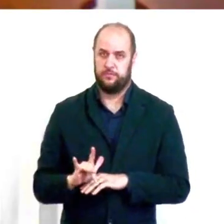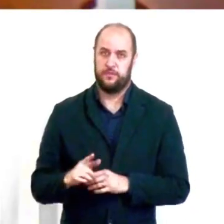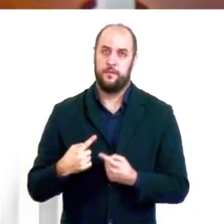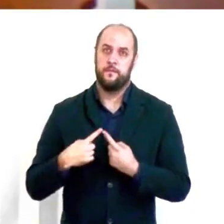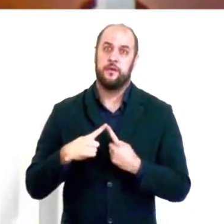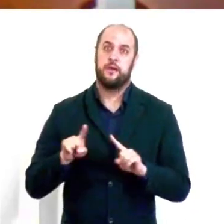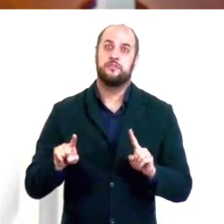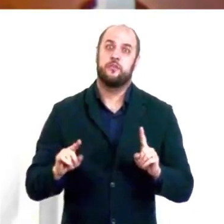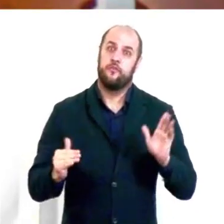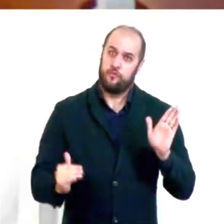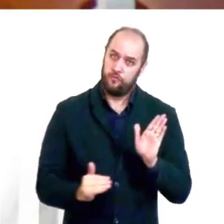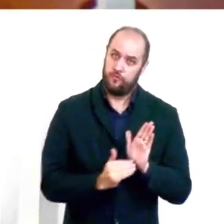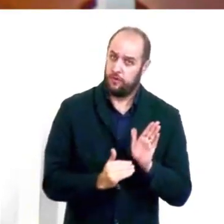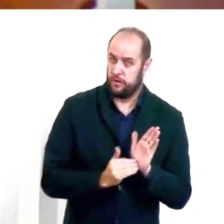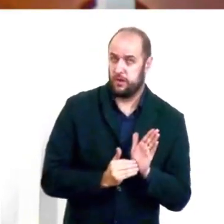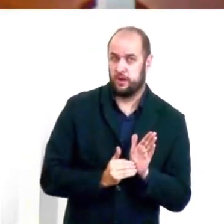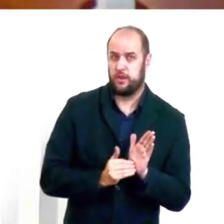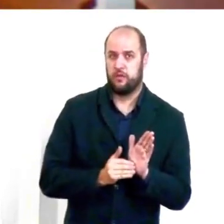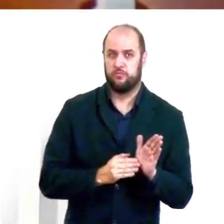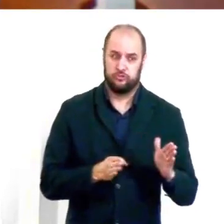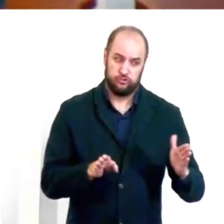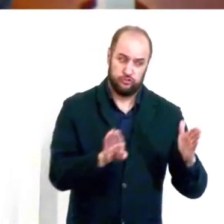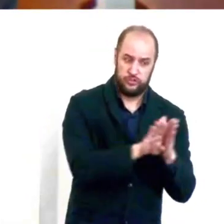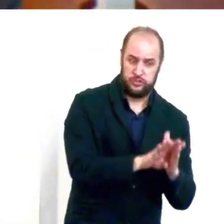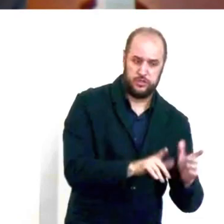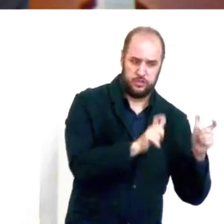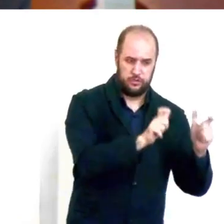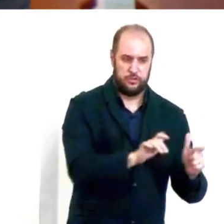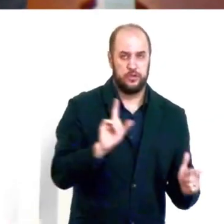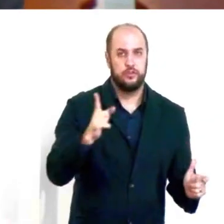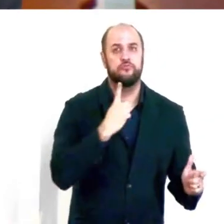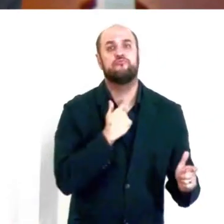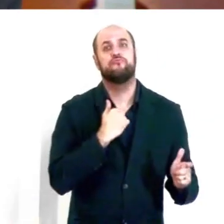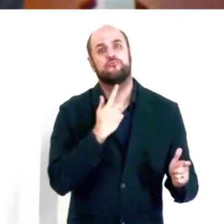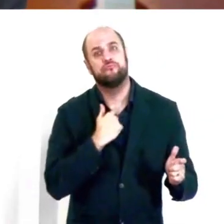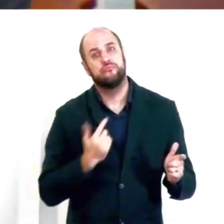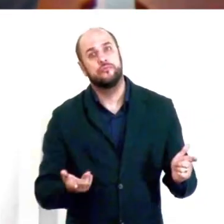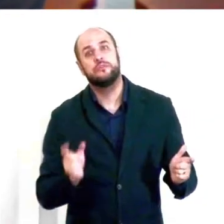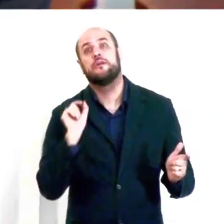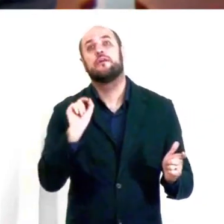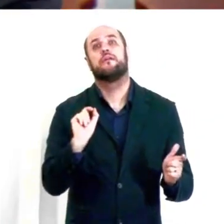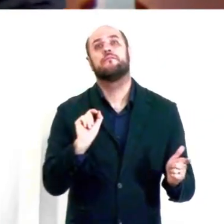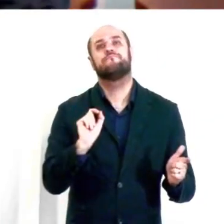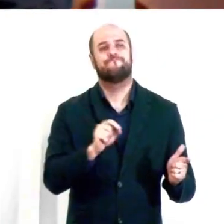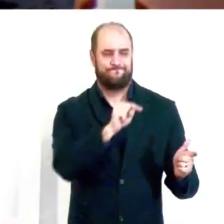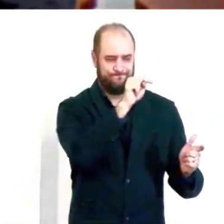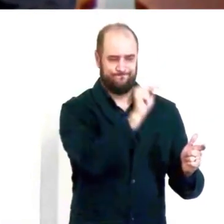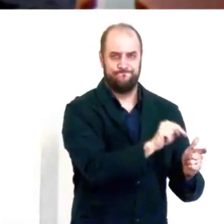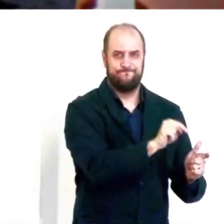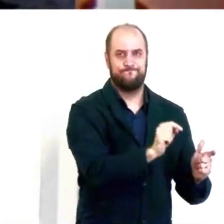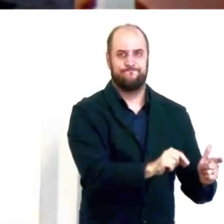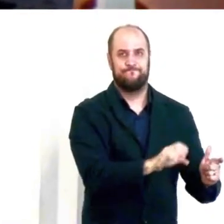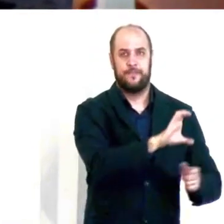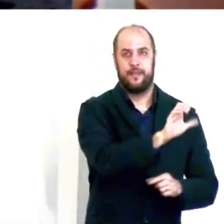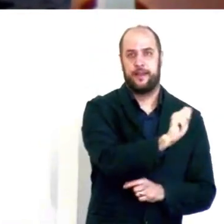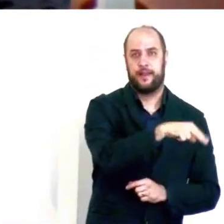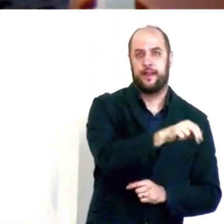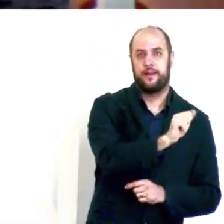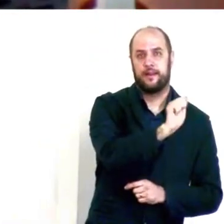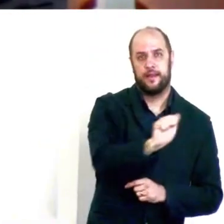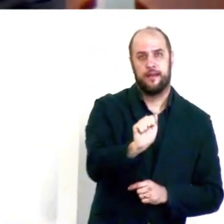final da chegada da viagem que Deus queria levá-lo é Canaã.